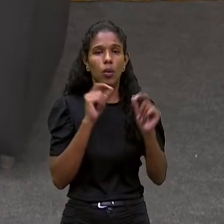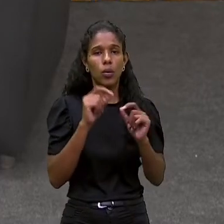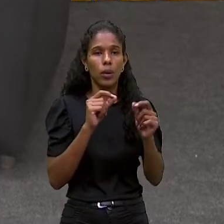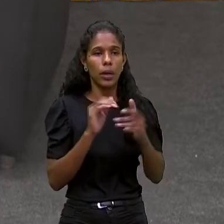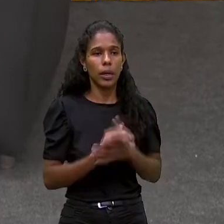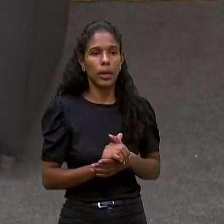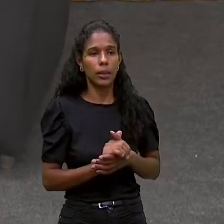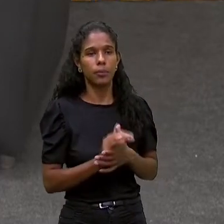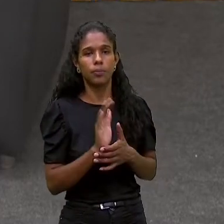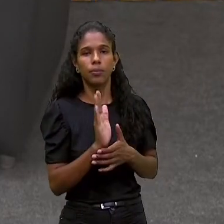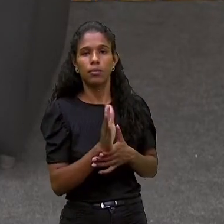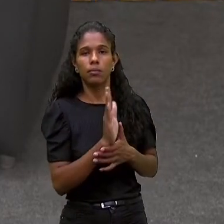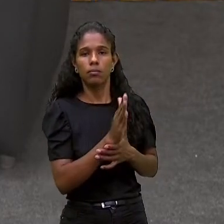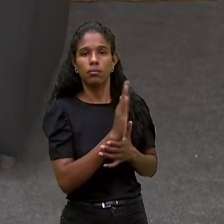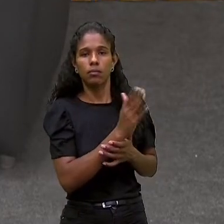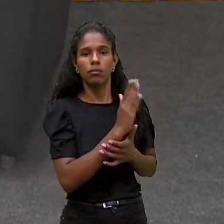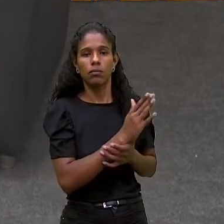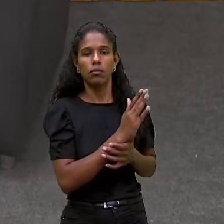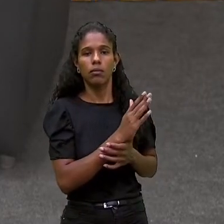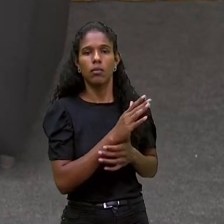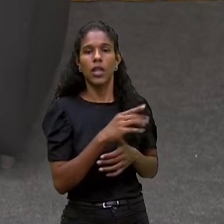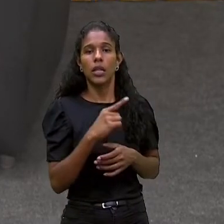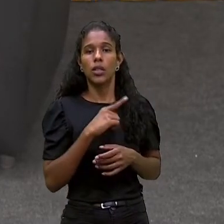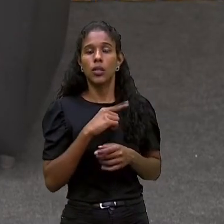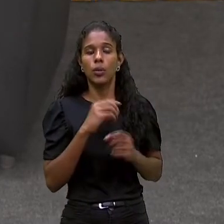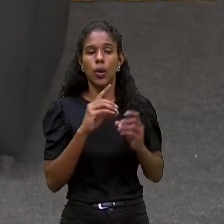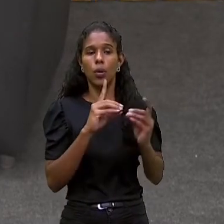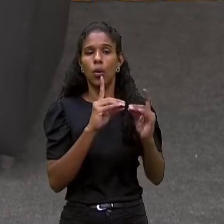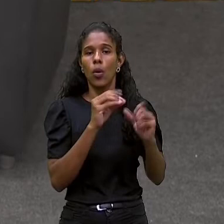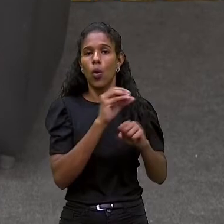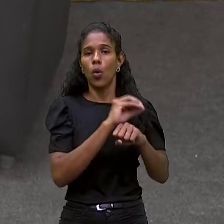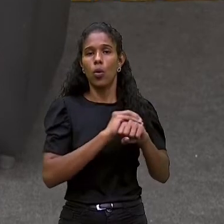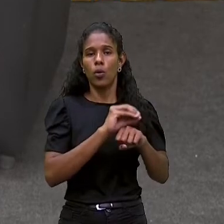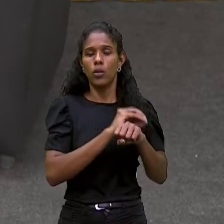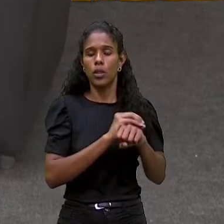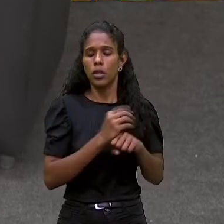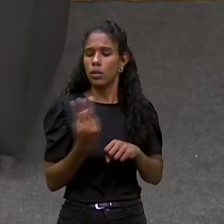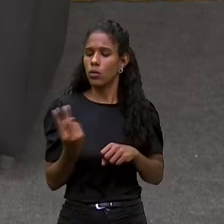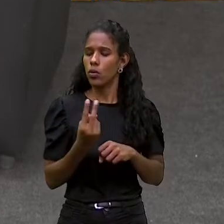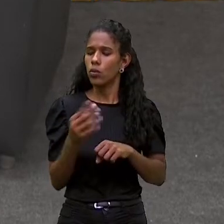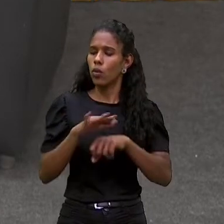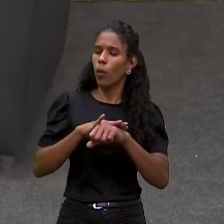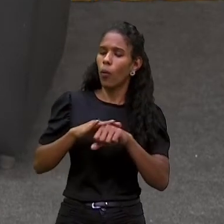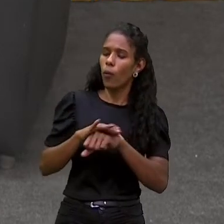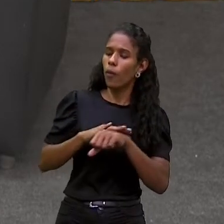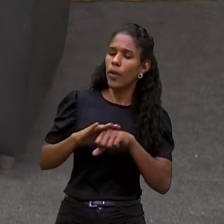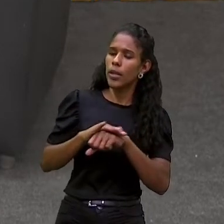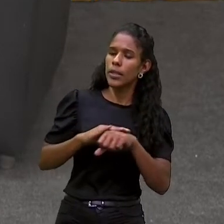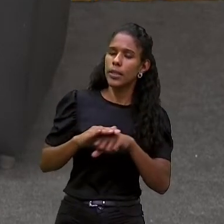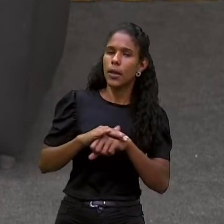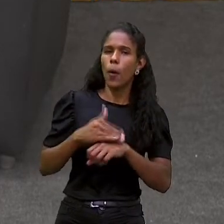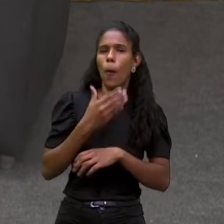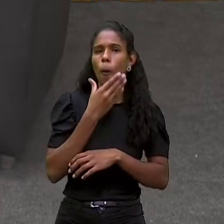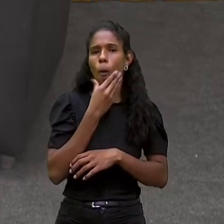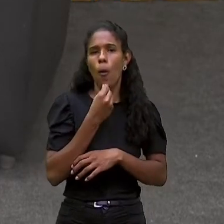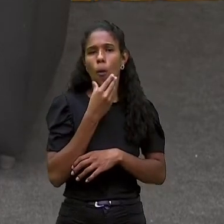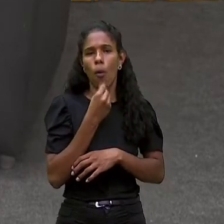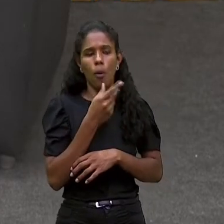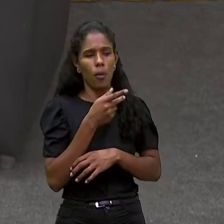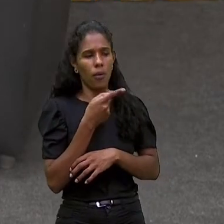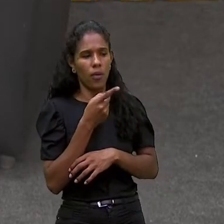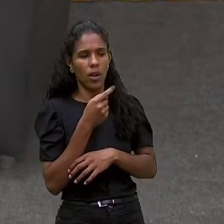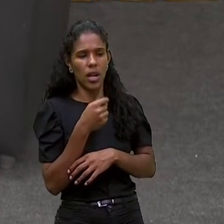borracharia, e ele mexia, tinha uma pequena oficina também. Nós ficamos batendo papo ali, conversando, e ele falou comigo que ele não sabia ler.